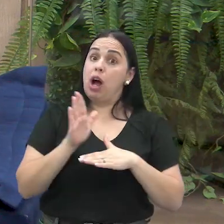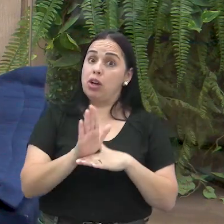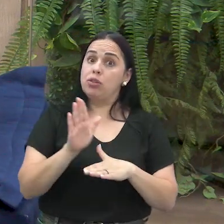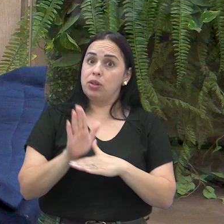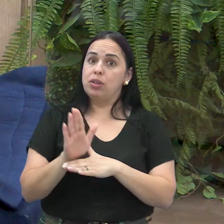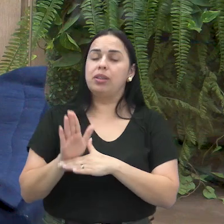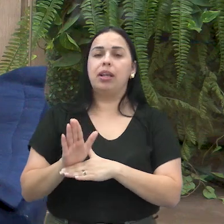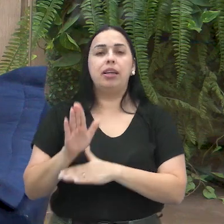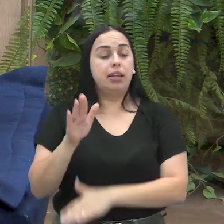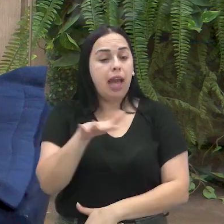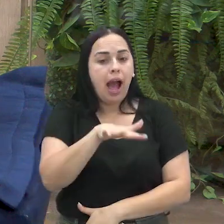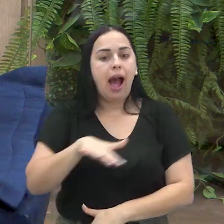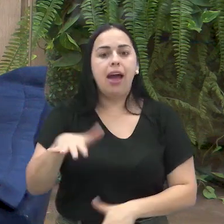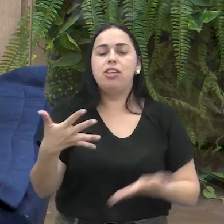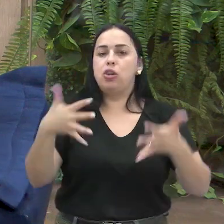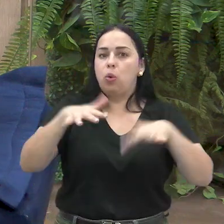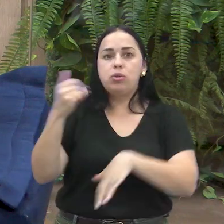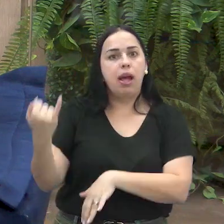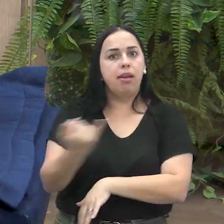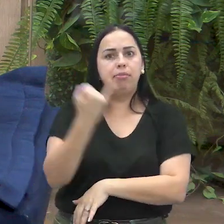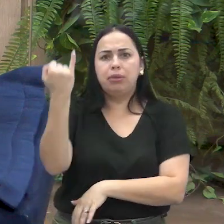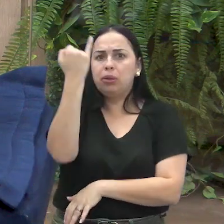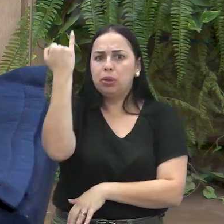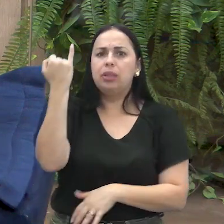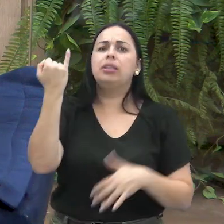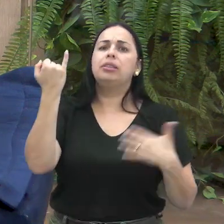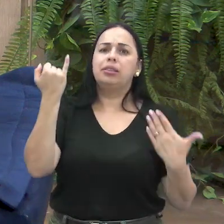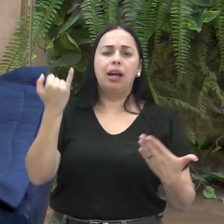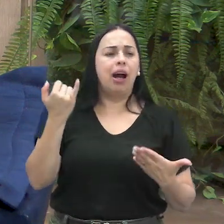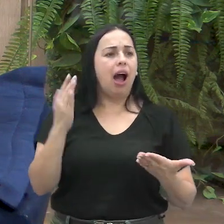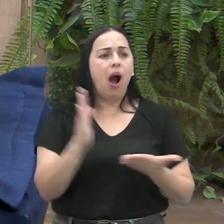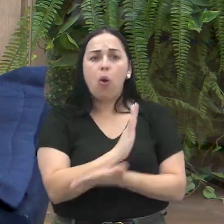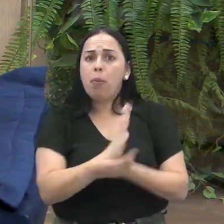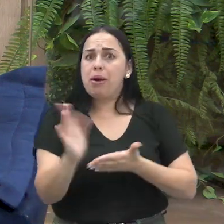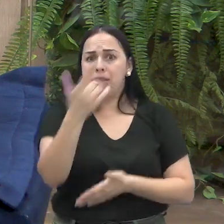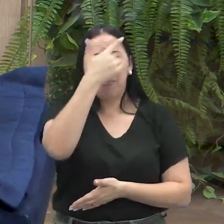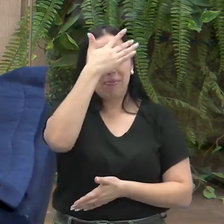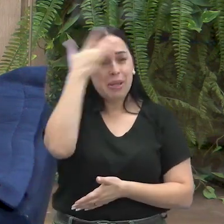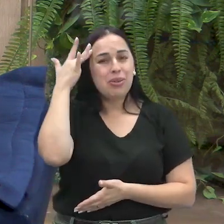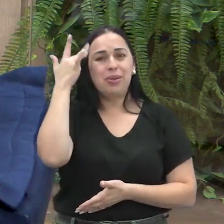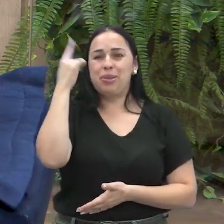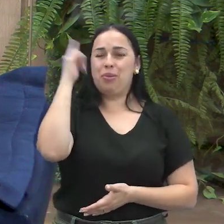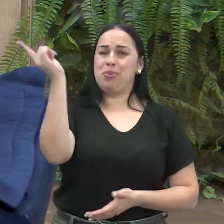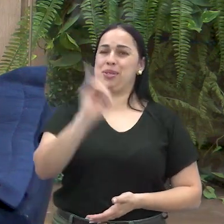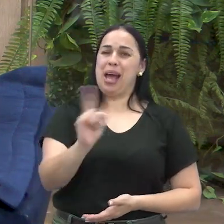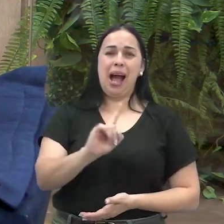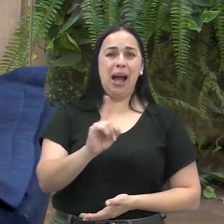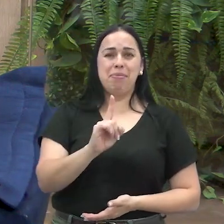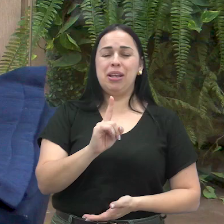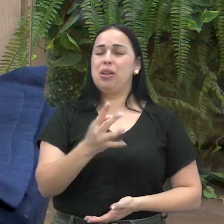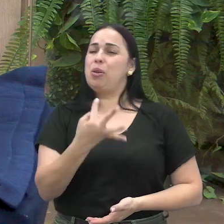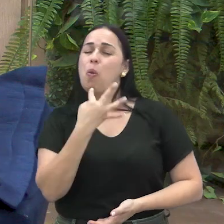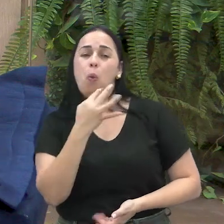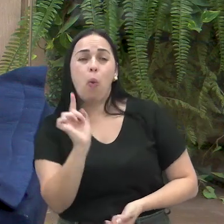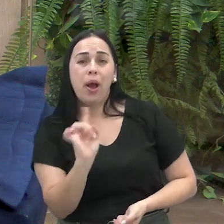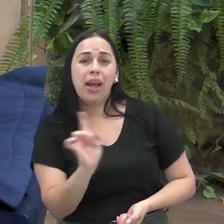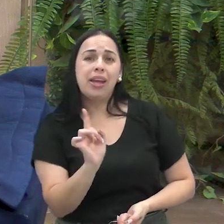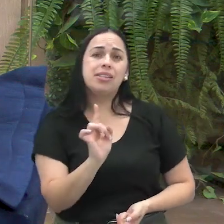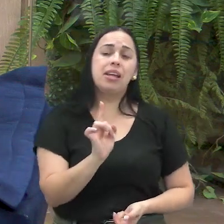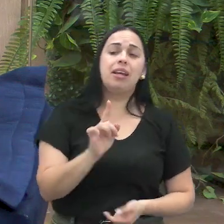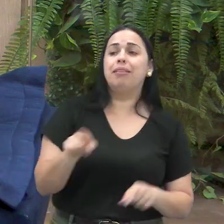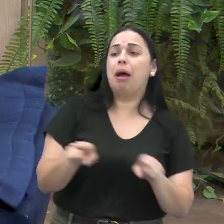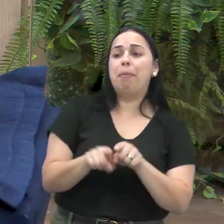gente fala da inclusão, uma parte fundamental, eu acho muito importante, que muitas pessoas não têm essa realidade, não conhecem, não tem na